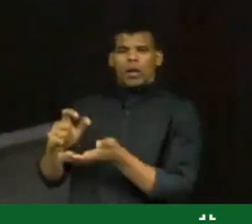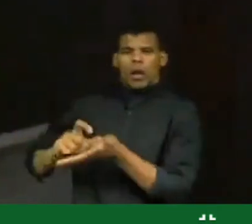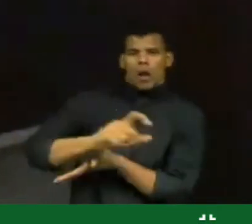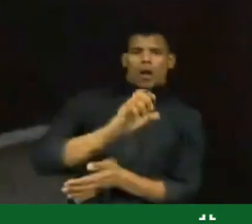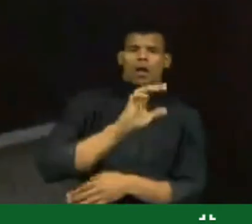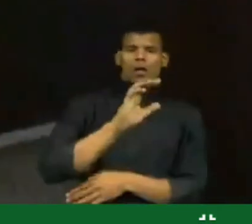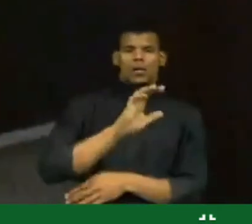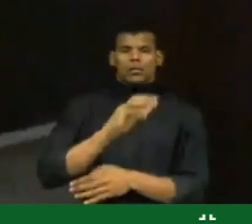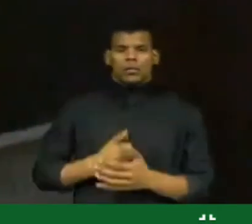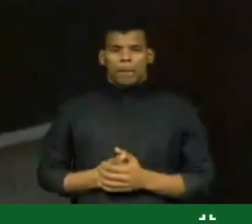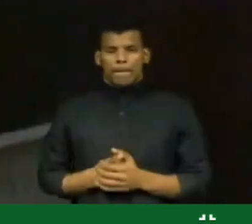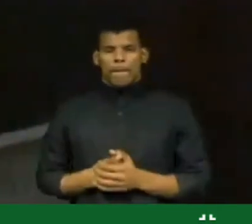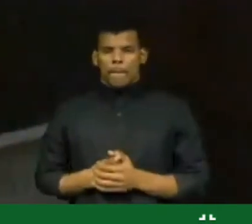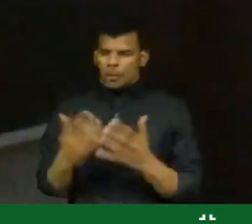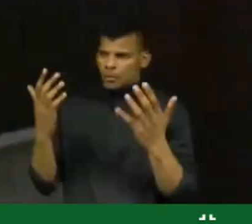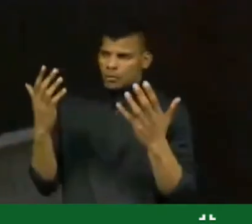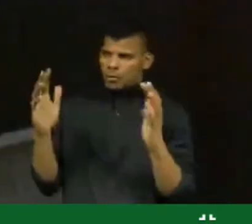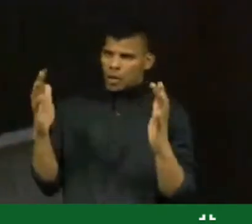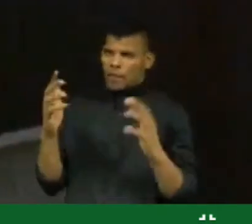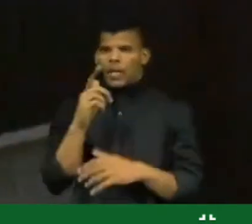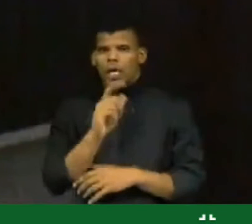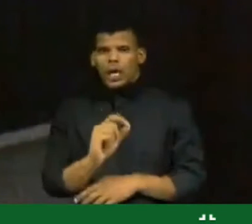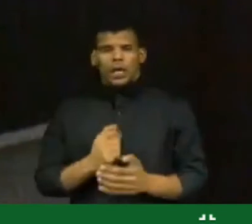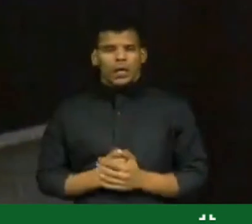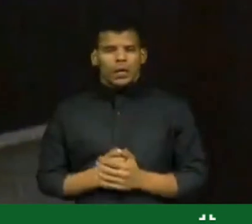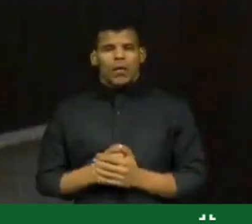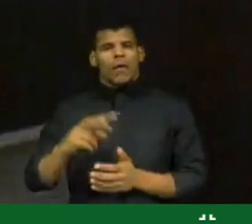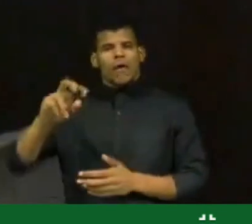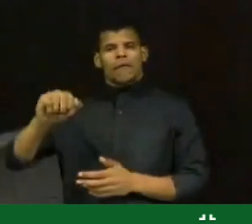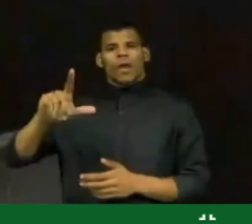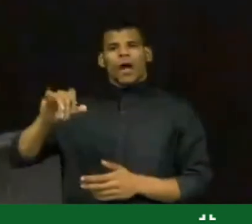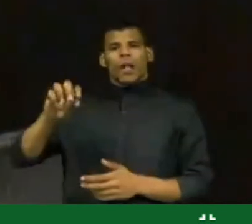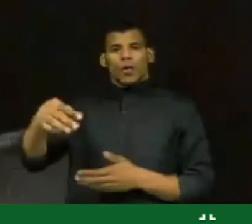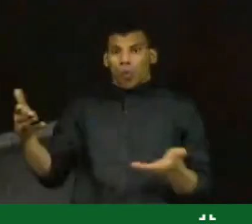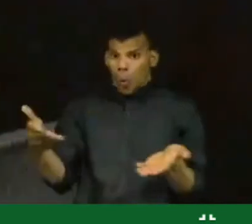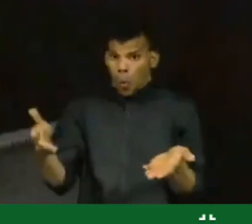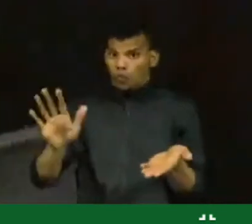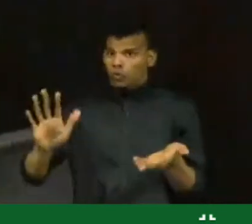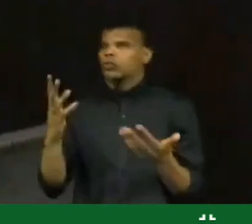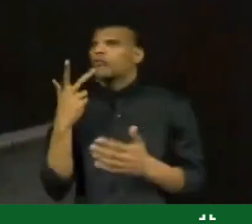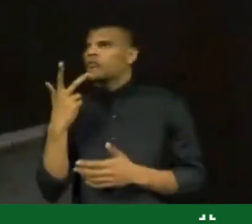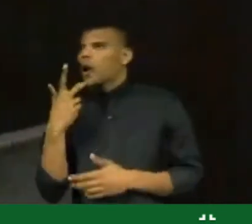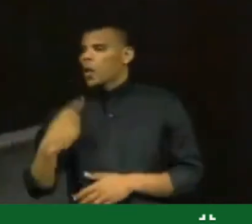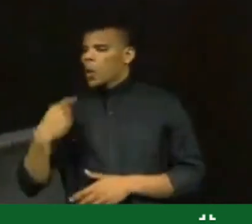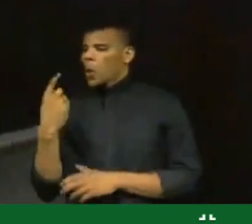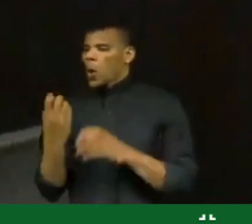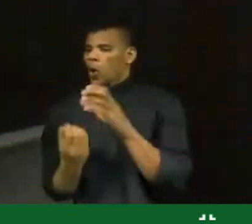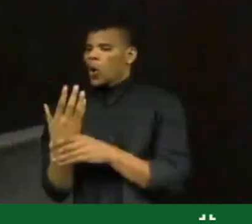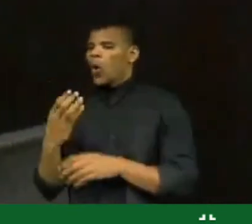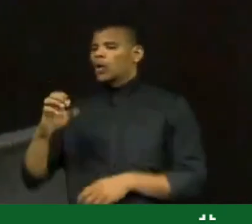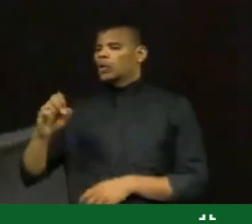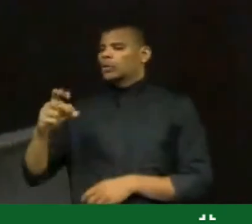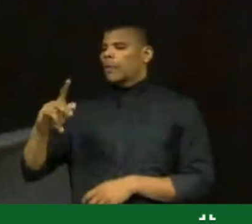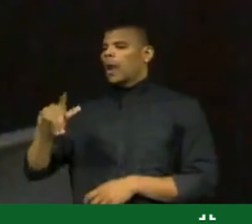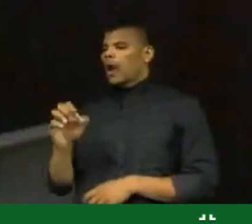em Caucaia. Então, parabéns à atual gestão, que hoje comemora os espigões em Caucaia, mas isso foi fruto